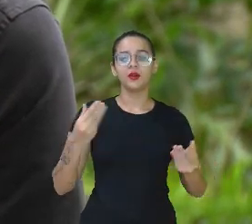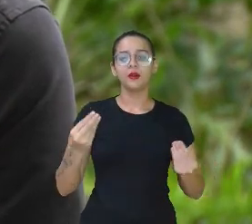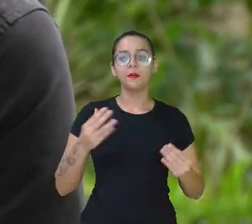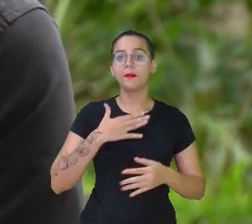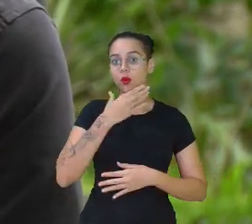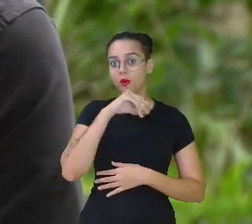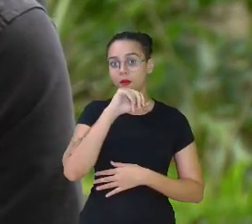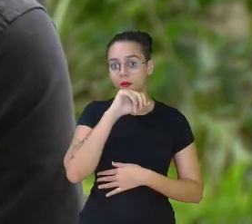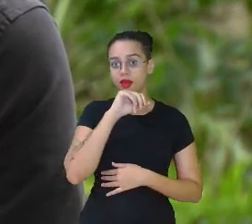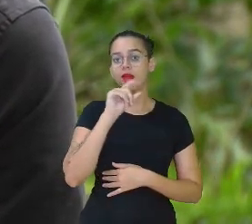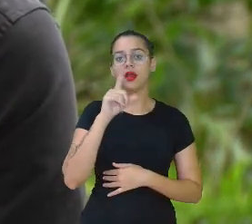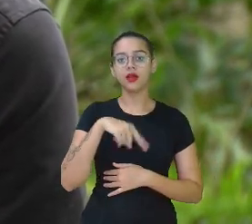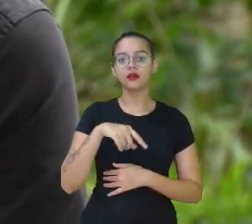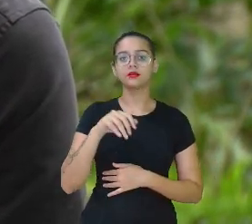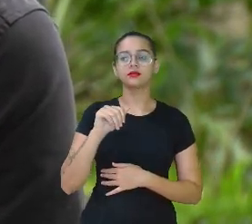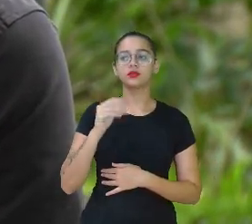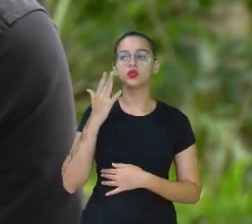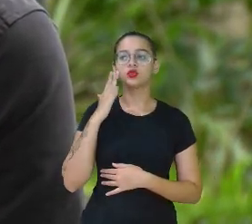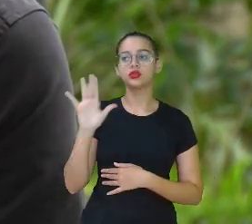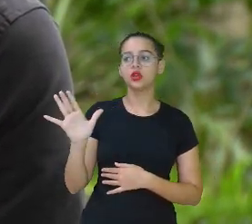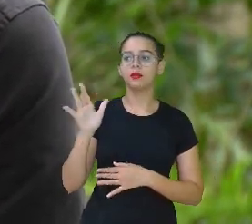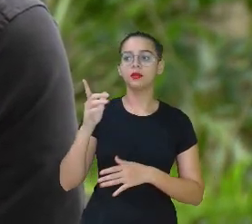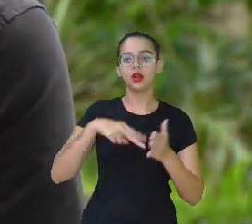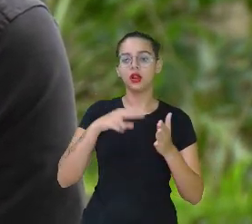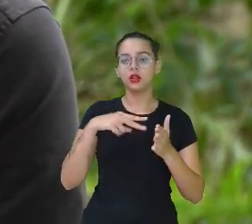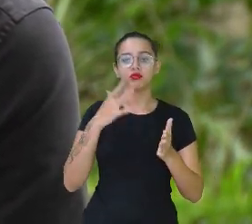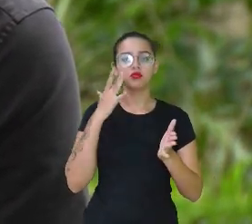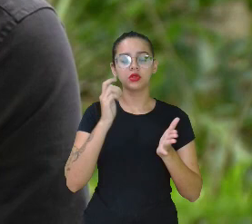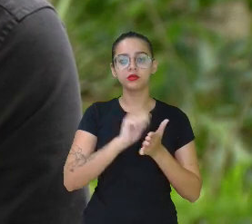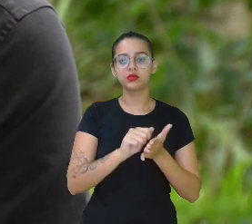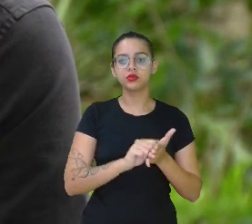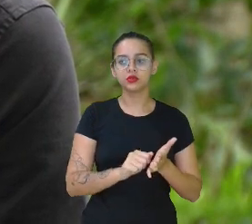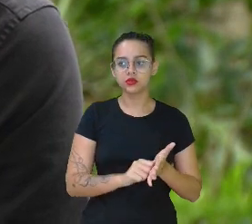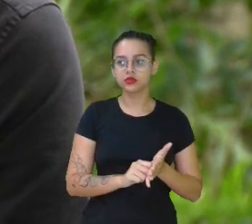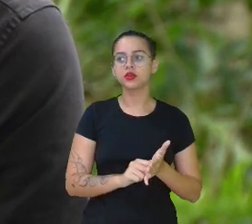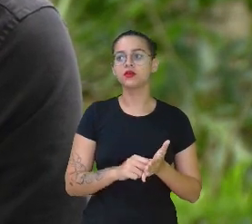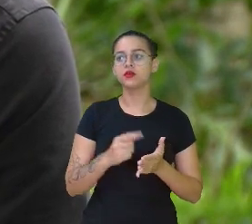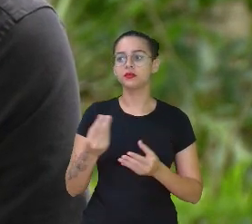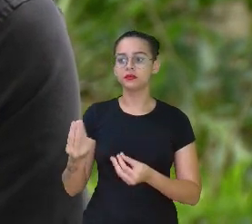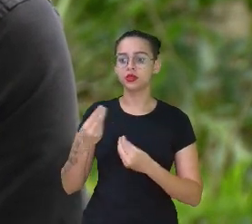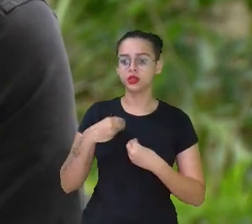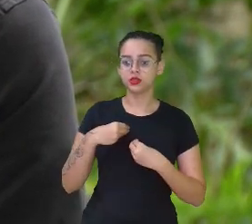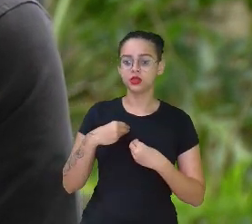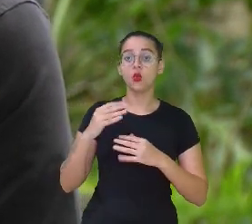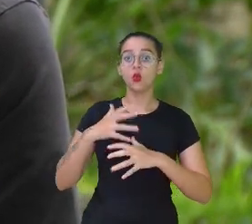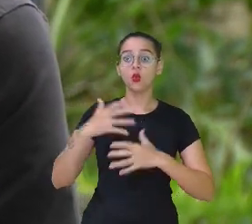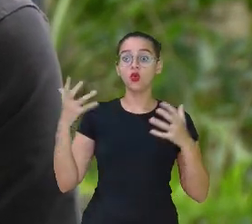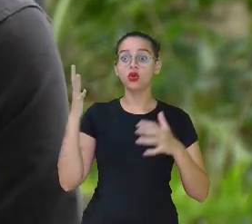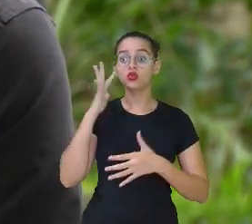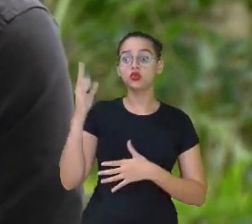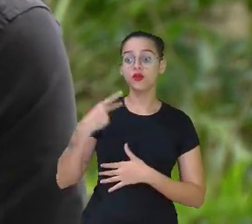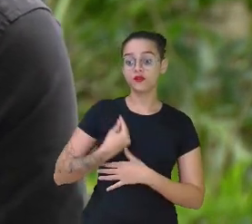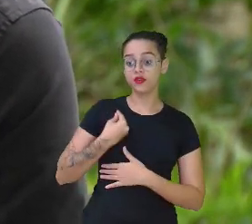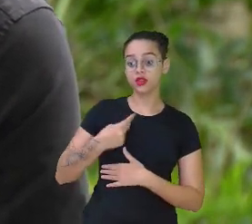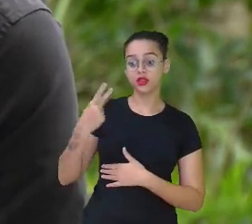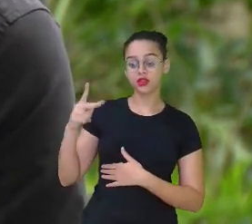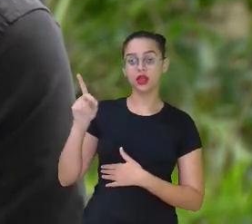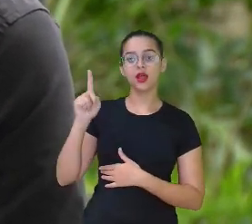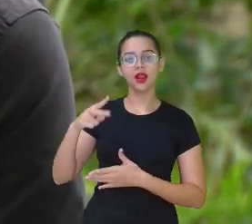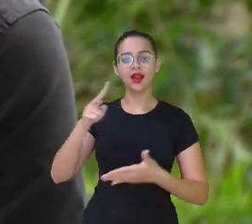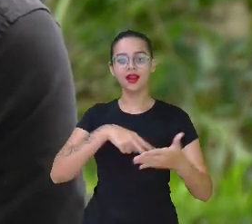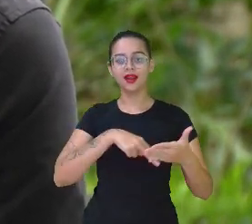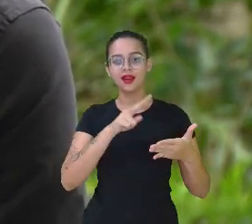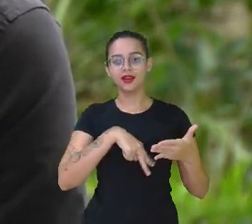Meus pais eram analfabetos e quando eu cresci, eles me passaram que o grande sonho da vida deles era